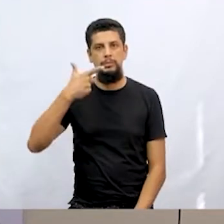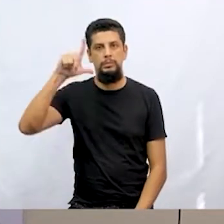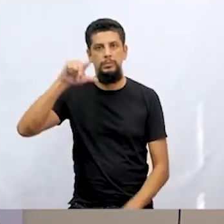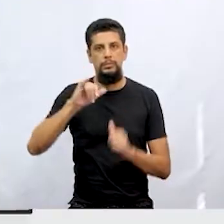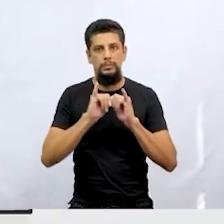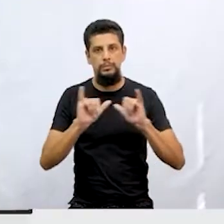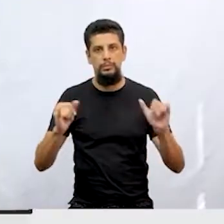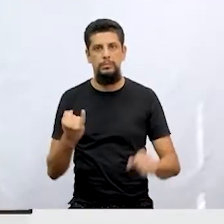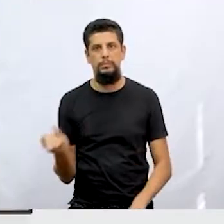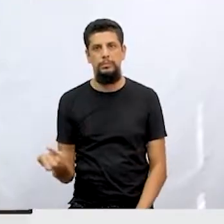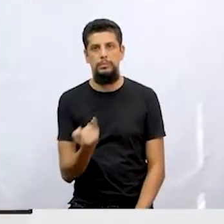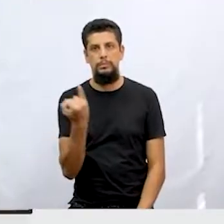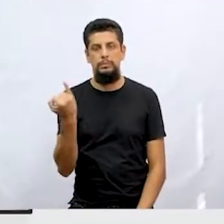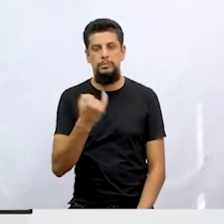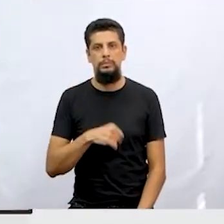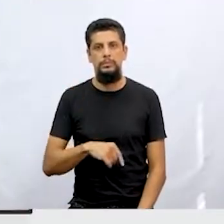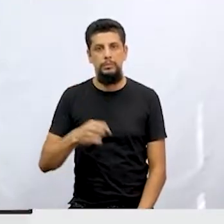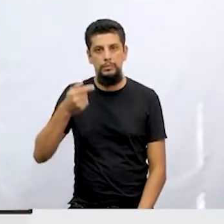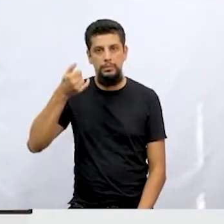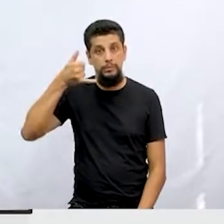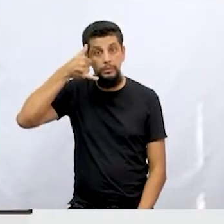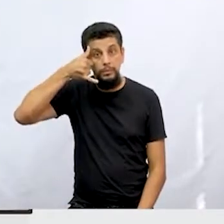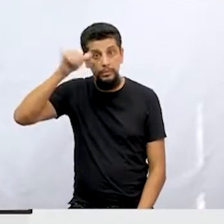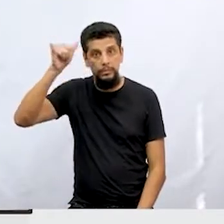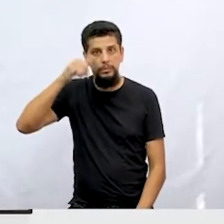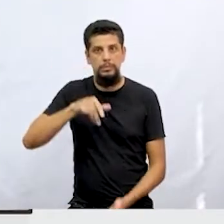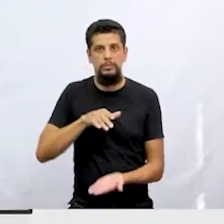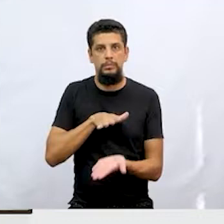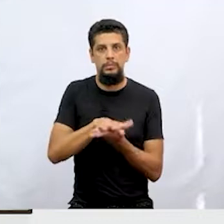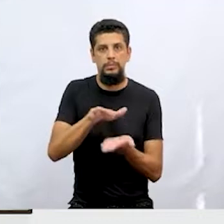importante. Ao lavar as mãos, evite o desperdício da água.